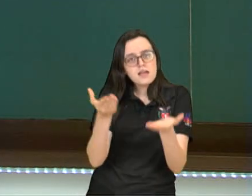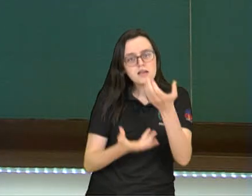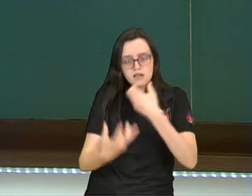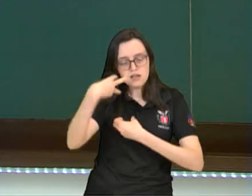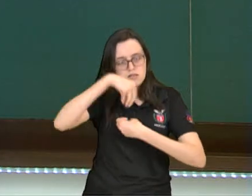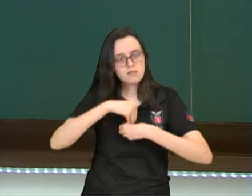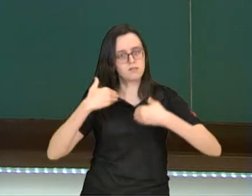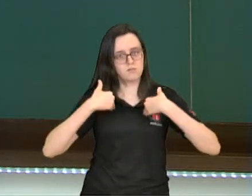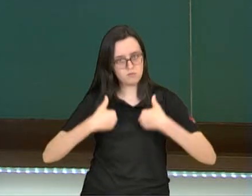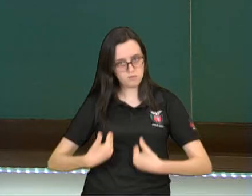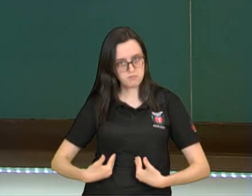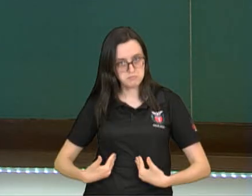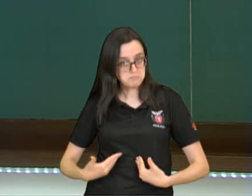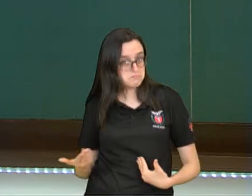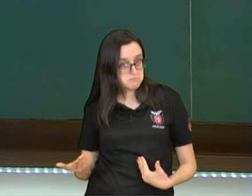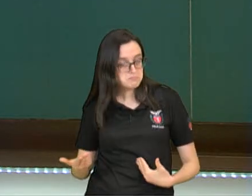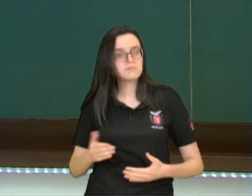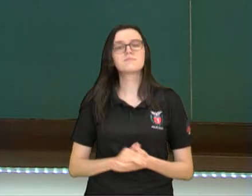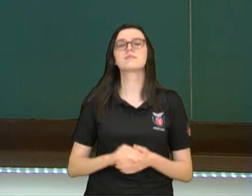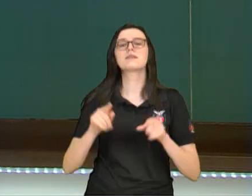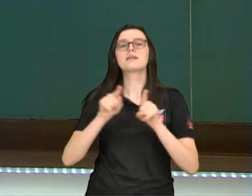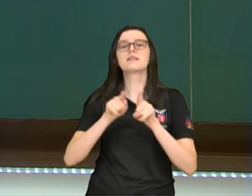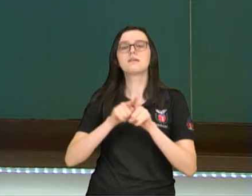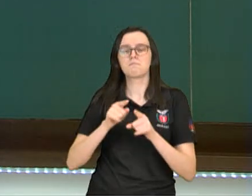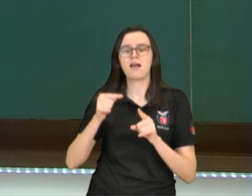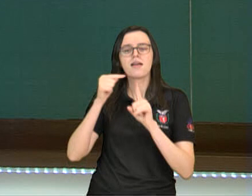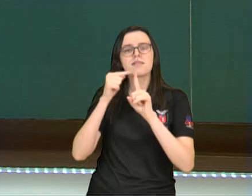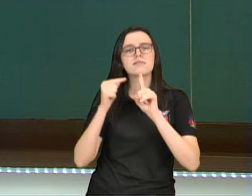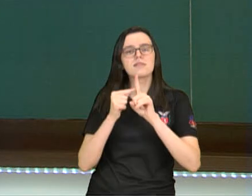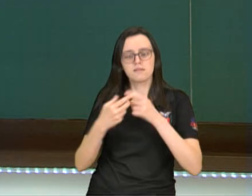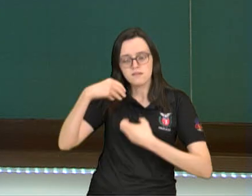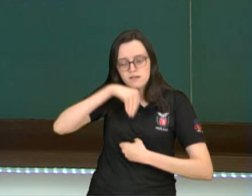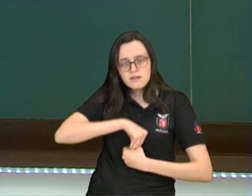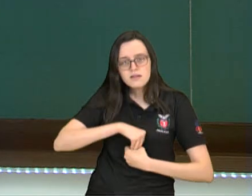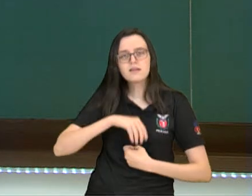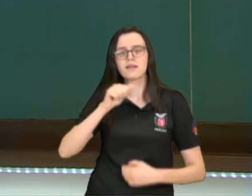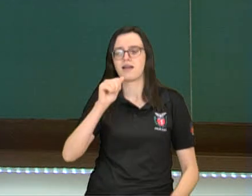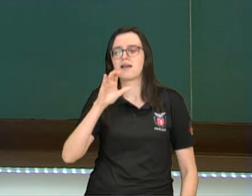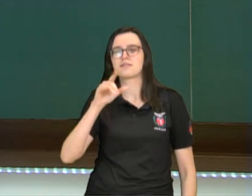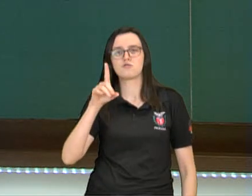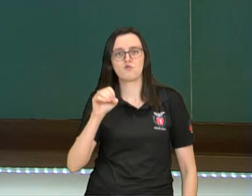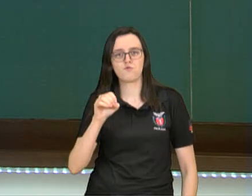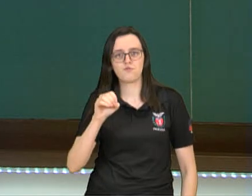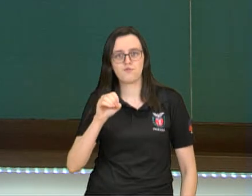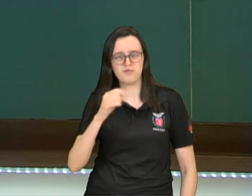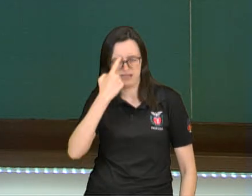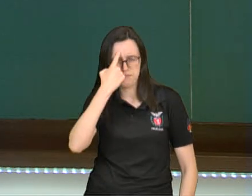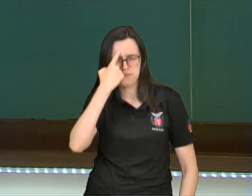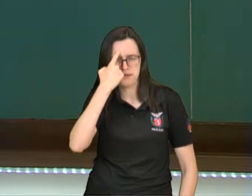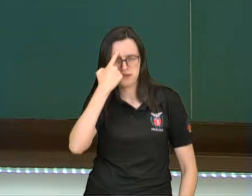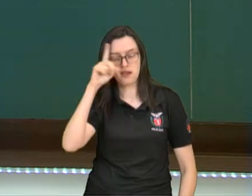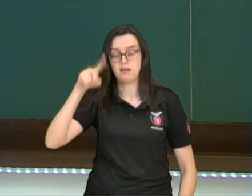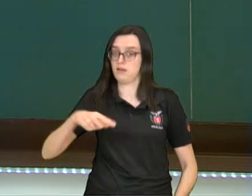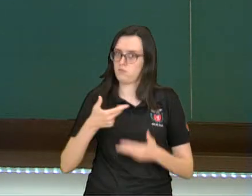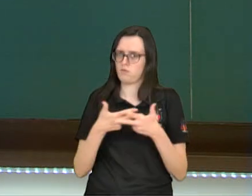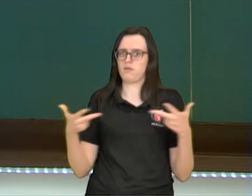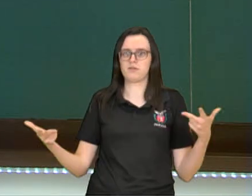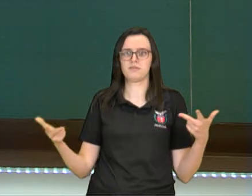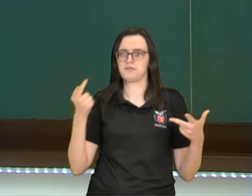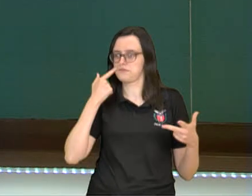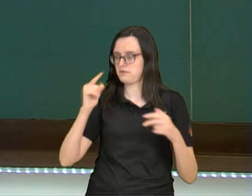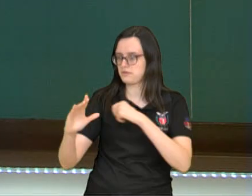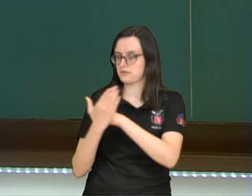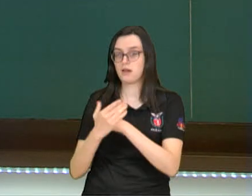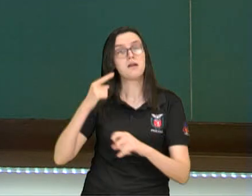do nosso corpo e do nível de acidez no organismo. Gente, é muita coisa, não é?